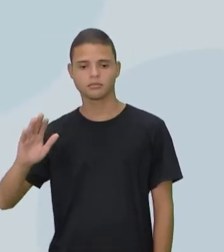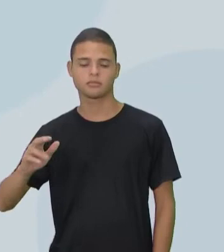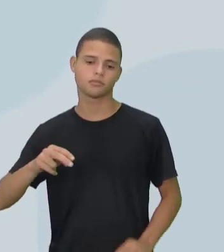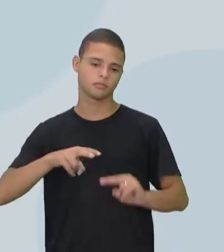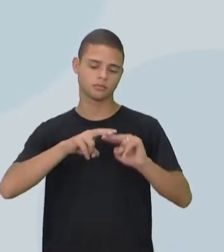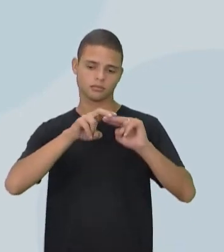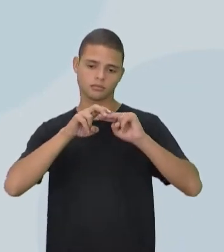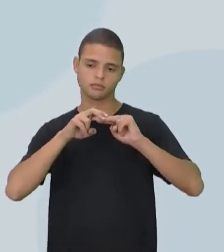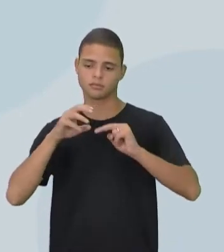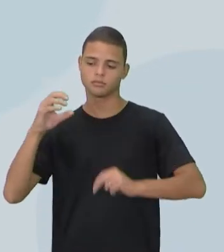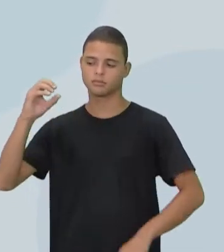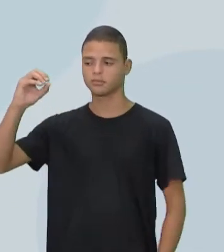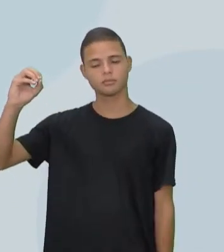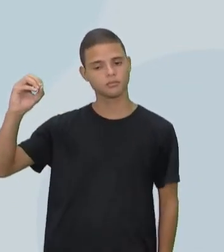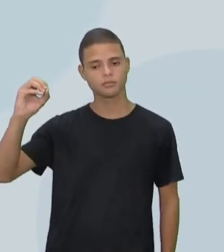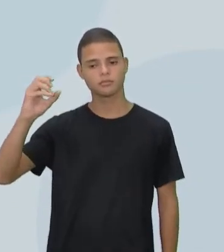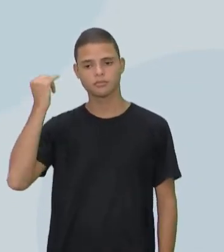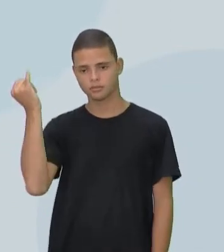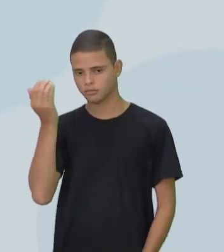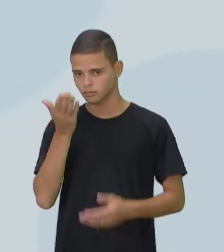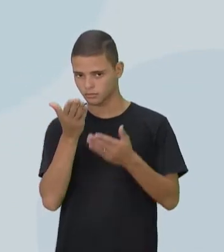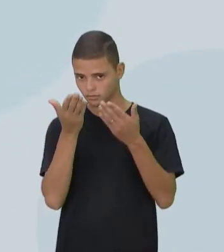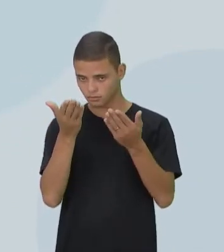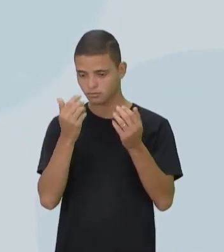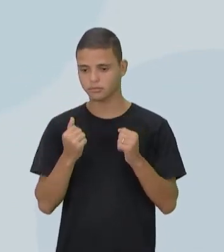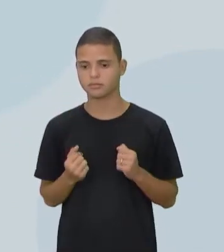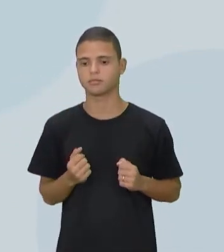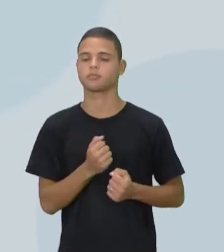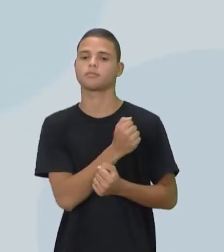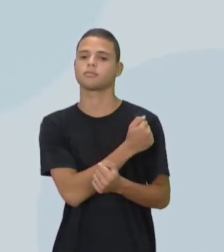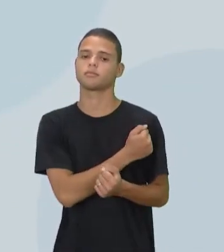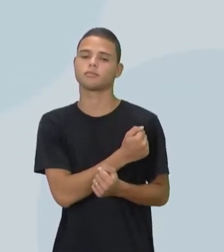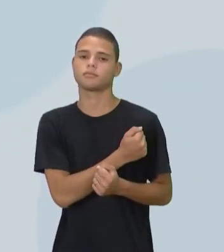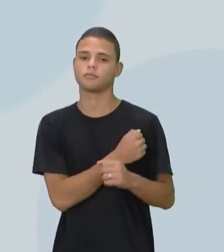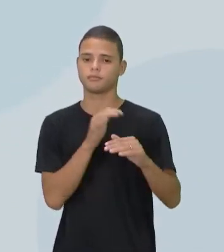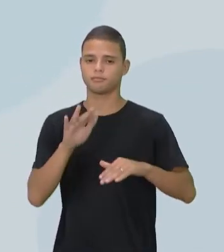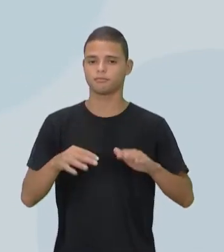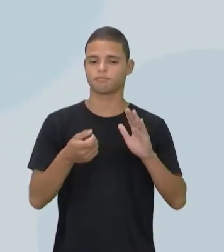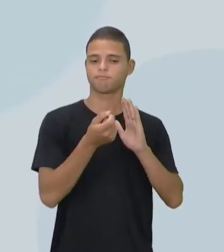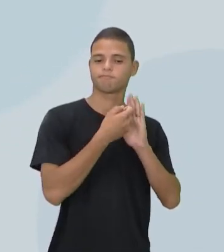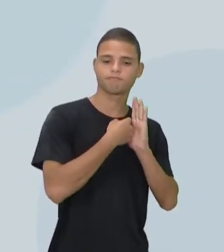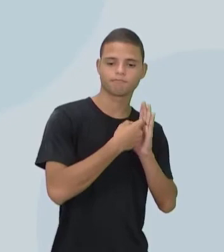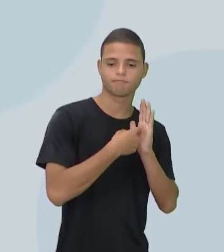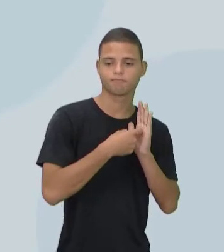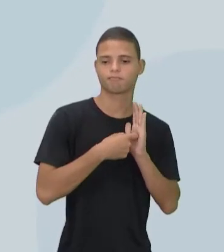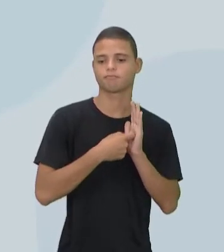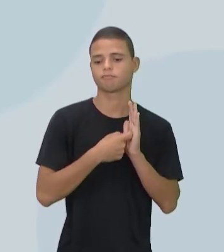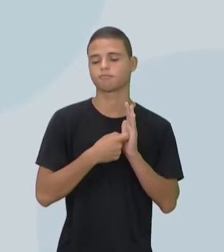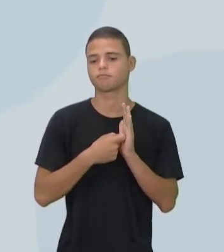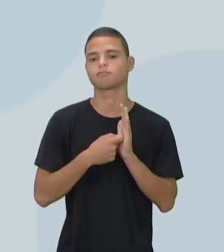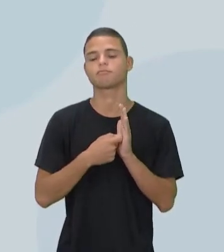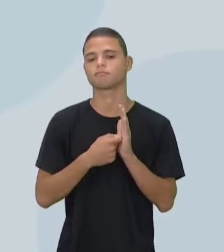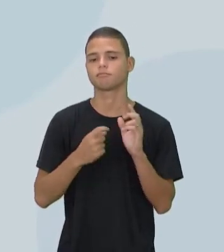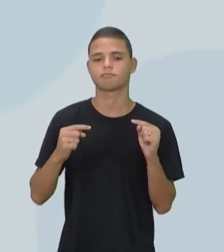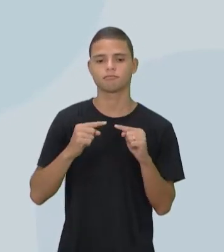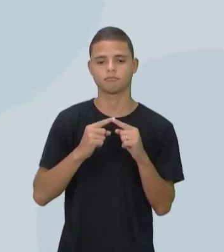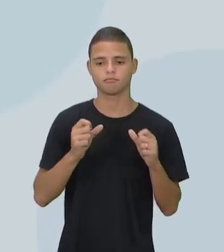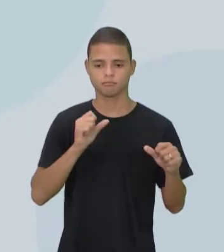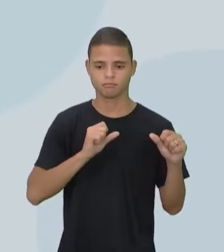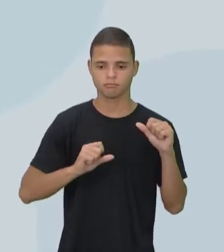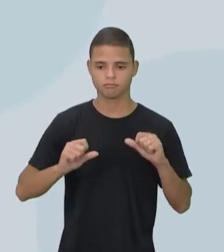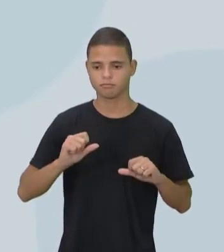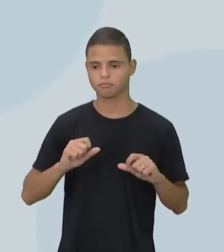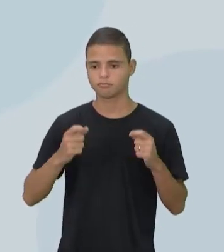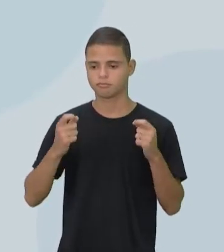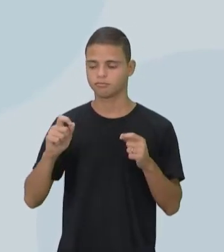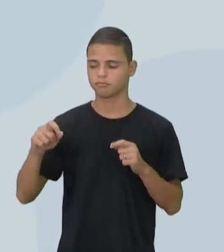maiúsculo. Então, assim, é importante você, estudante, quando às vezes você vai escrever algo que seja necessário